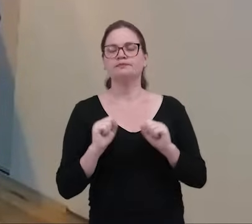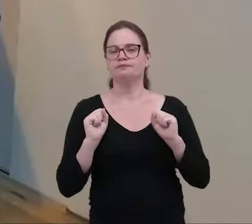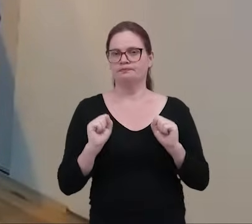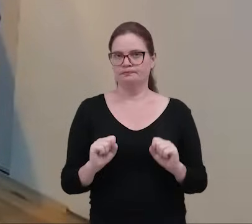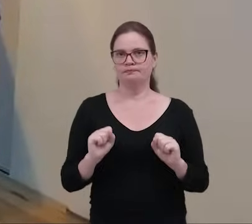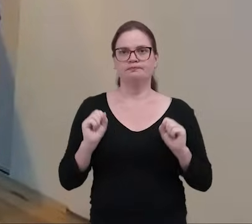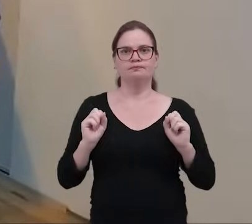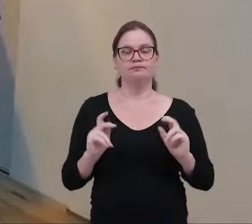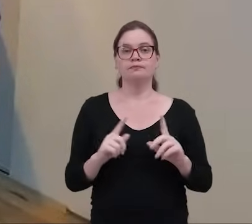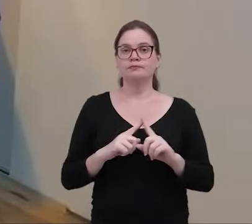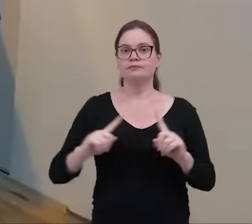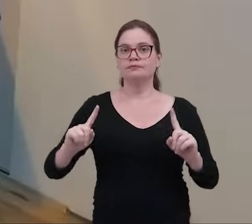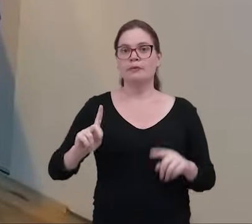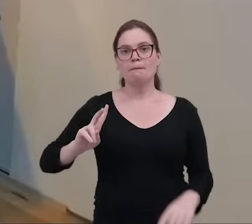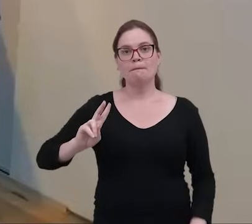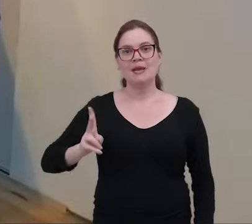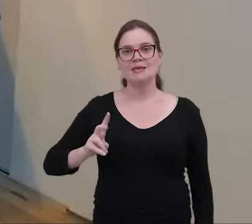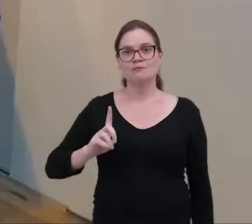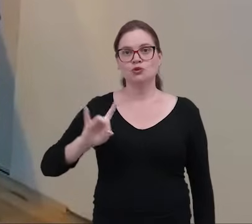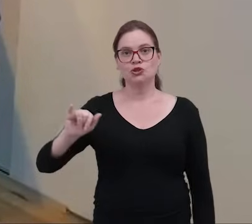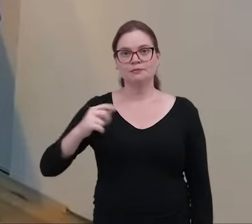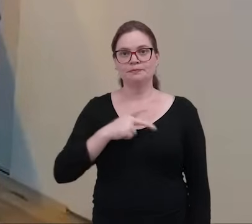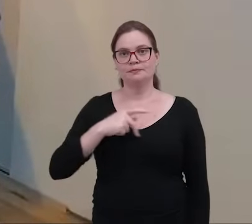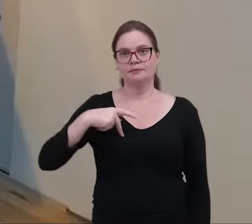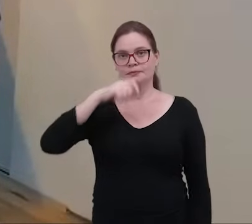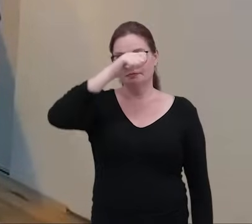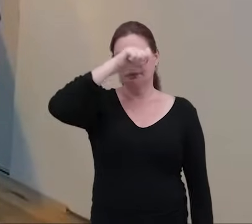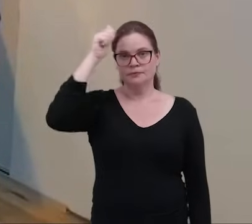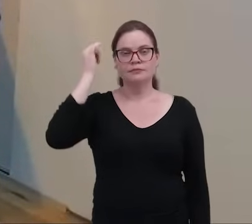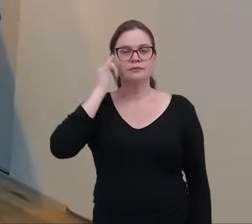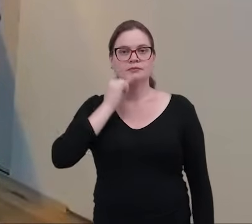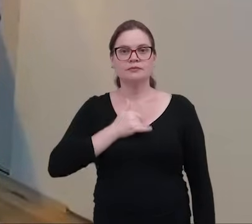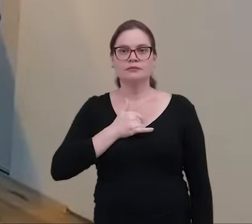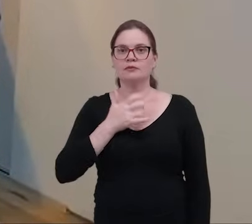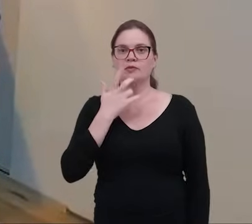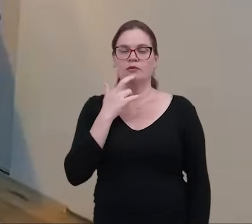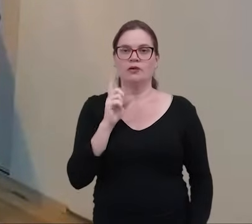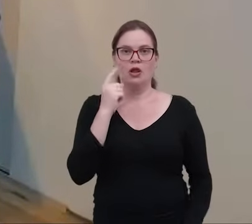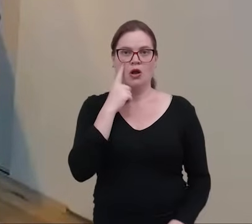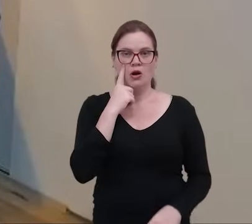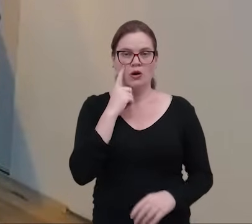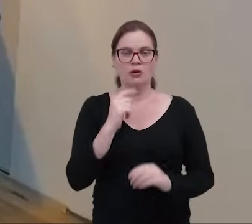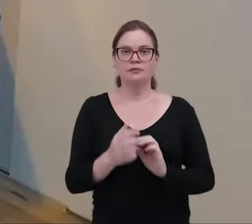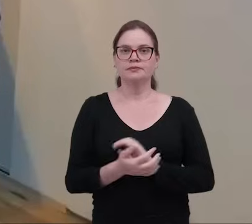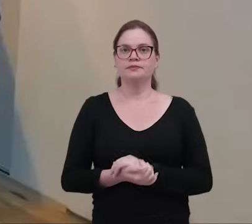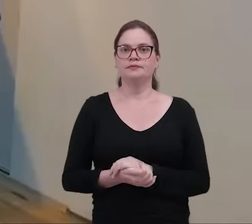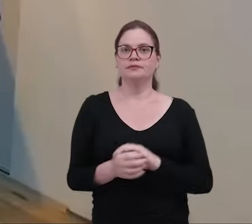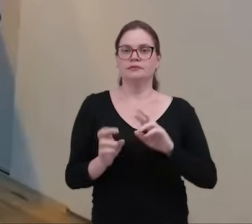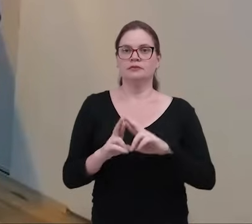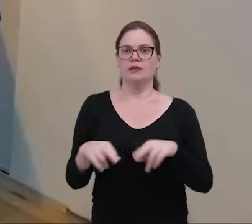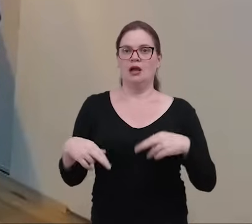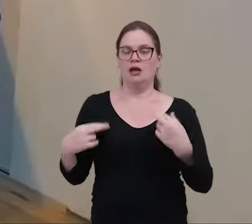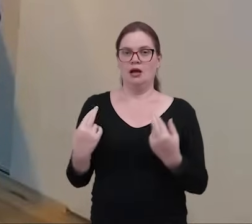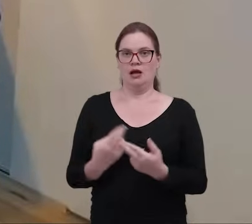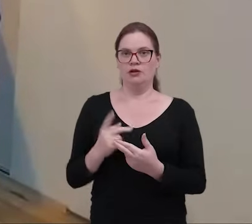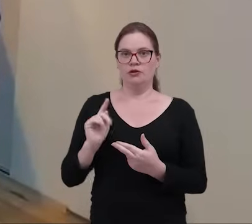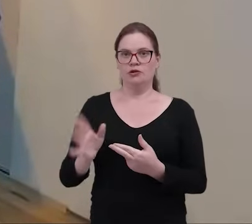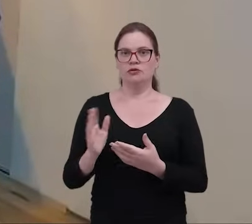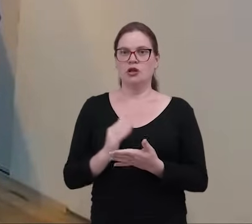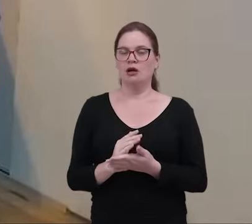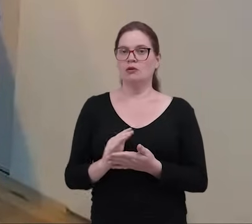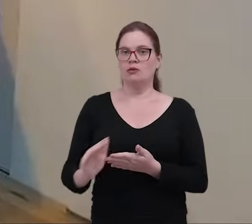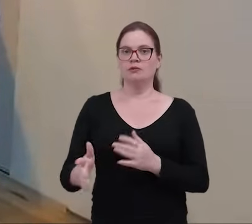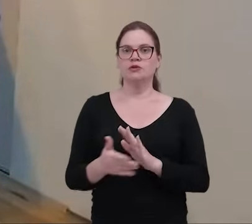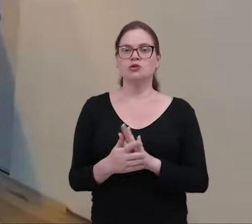bem. Mas no mesmo dia, o pastor Amadeu me ligou e falou assim, olha, a reunião da comissão